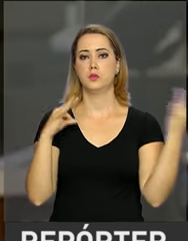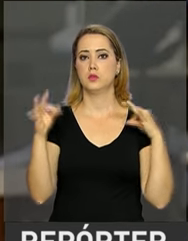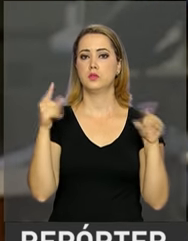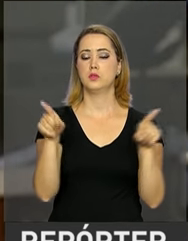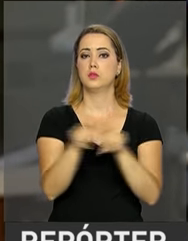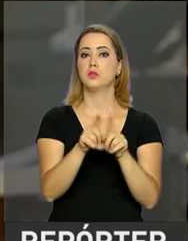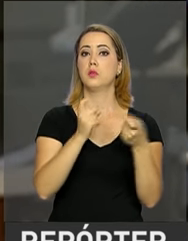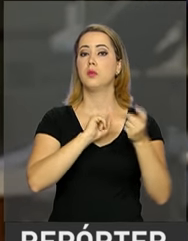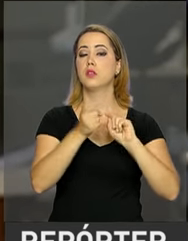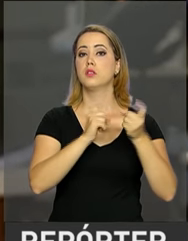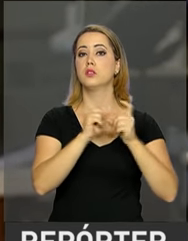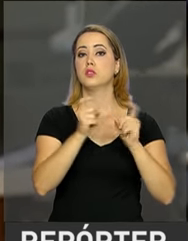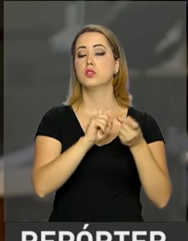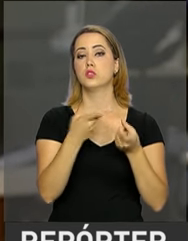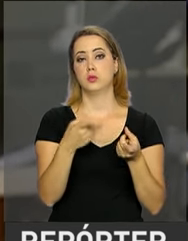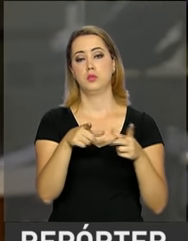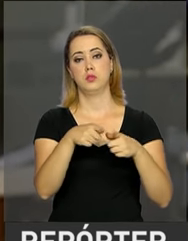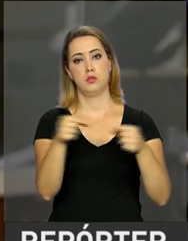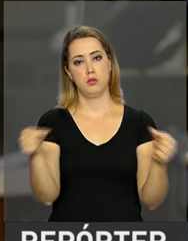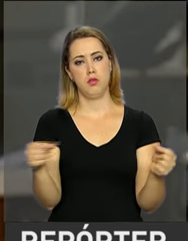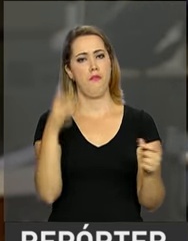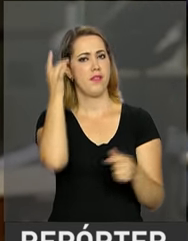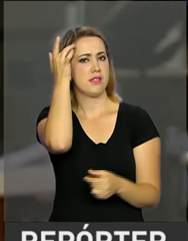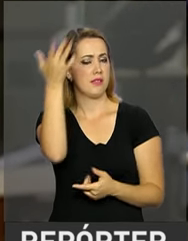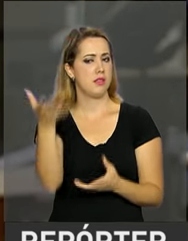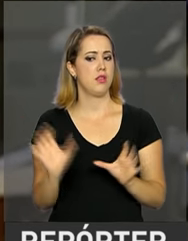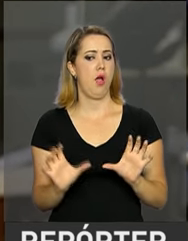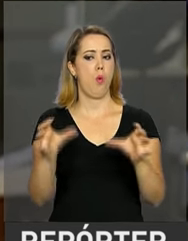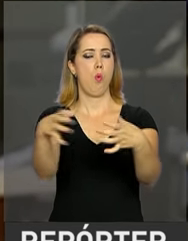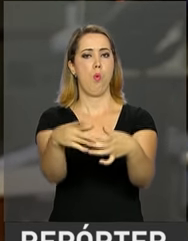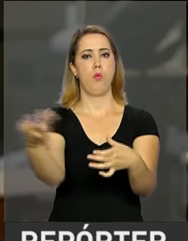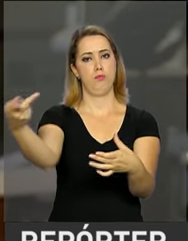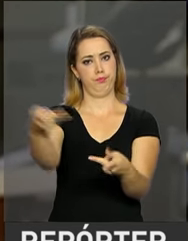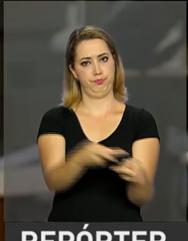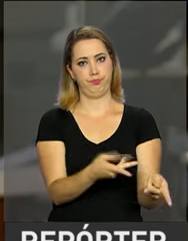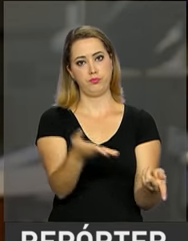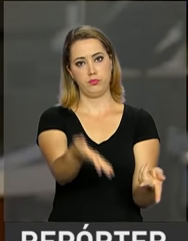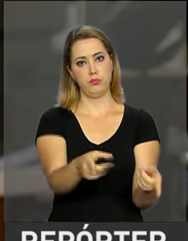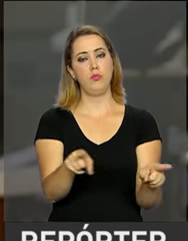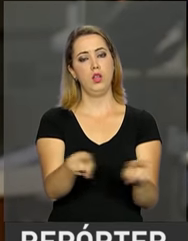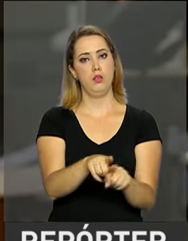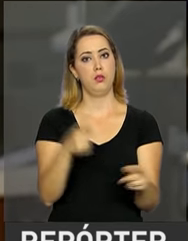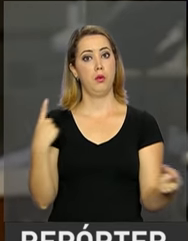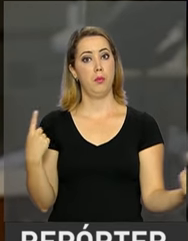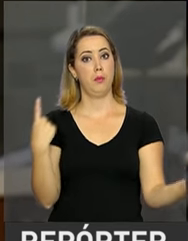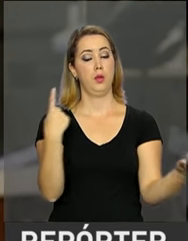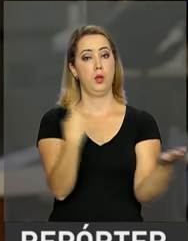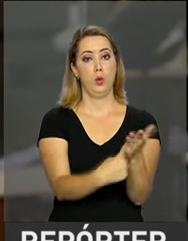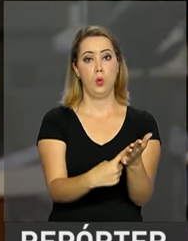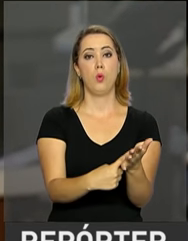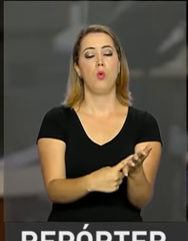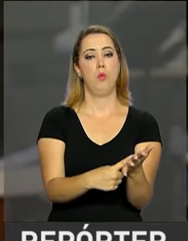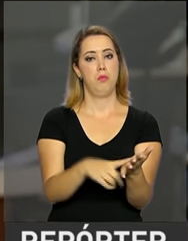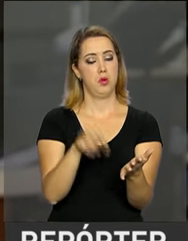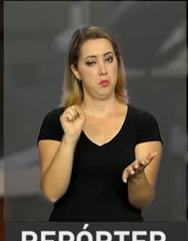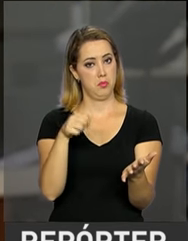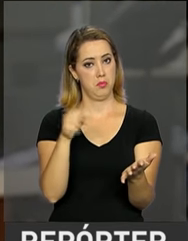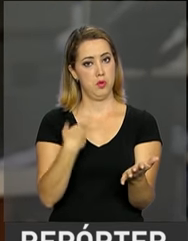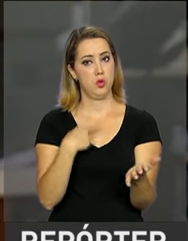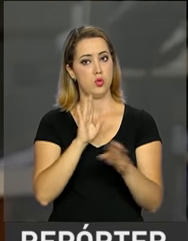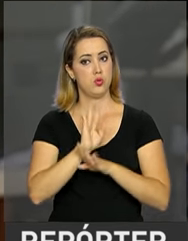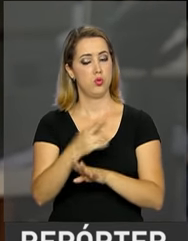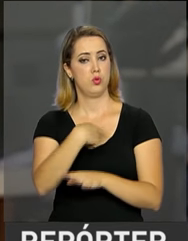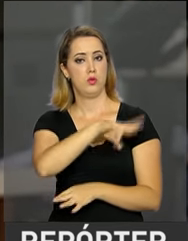administração de turismo chinesa para facilitar viagens de grupos. Além disso, devem aceitar um termo de responsabilidade e